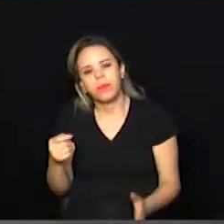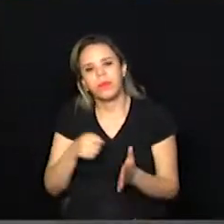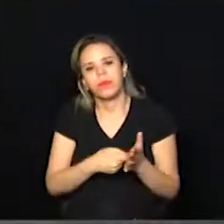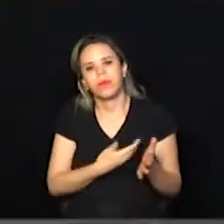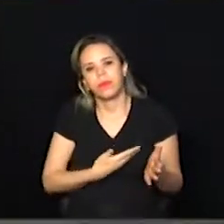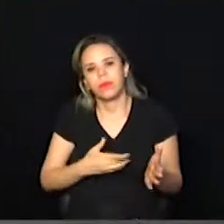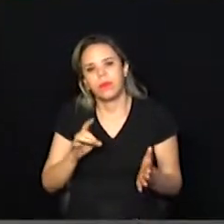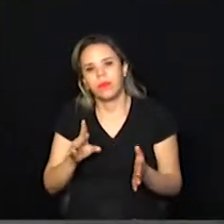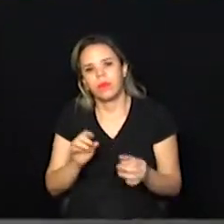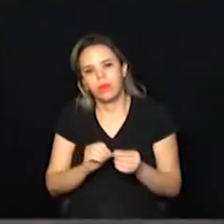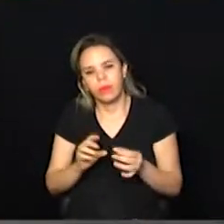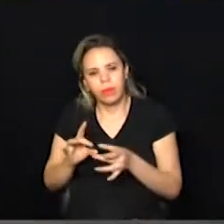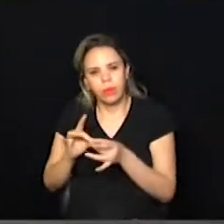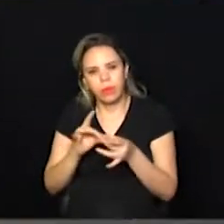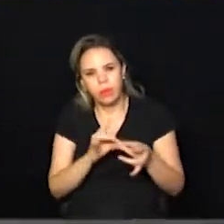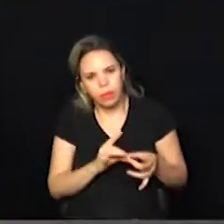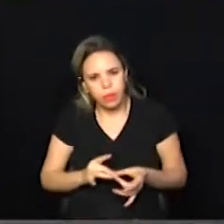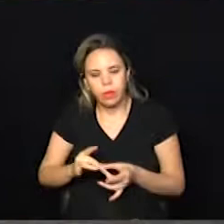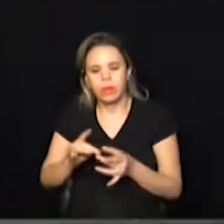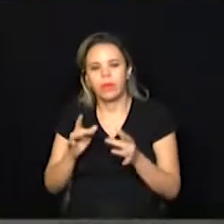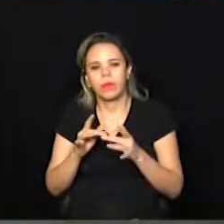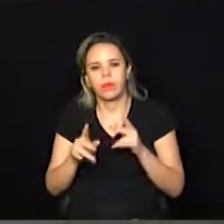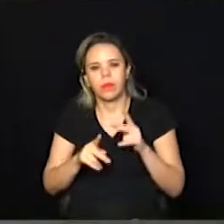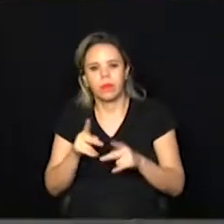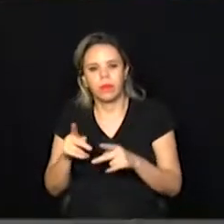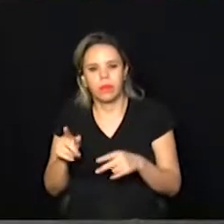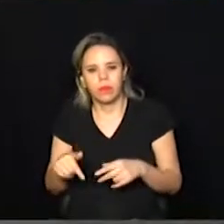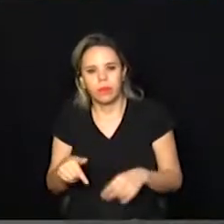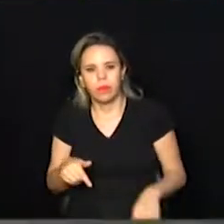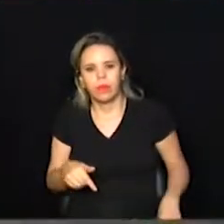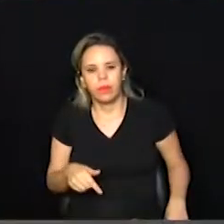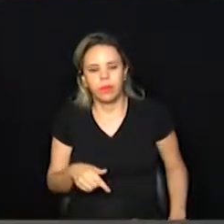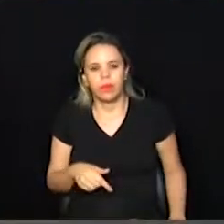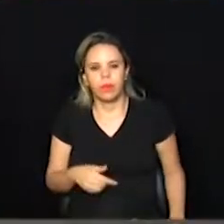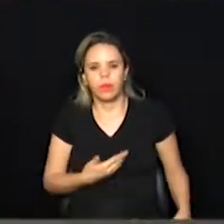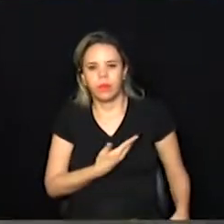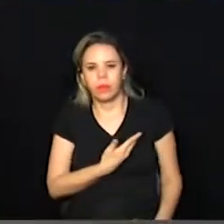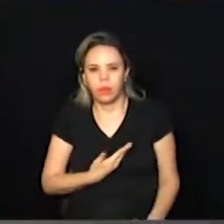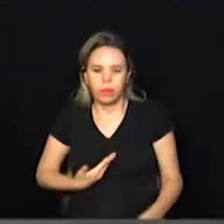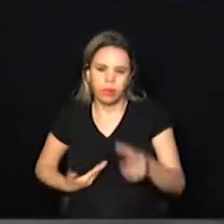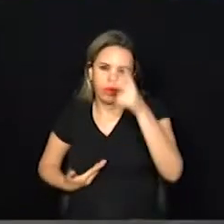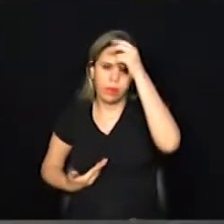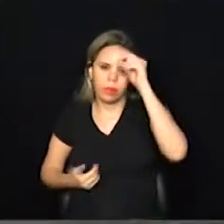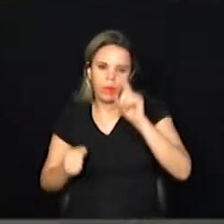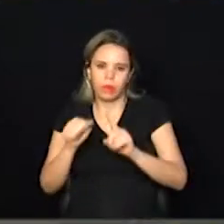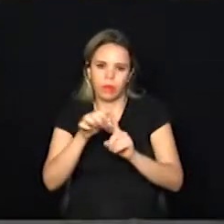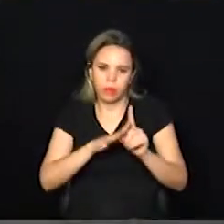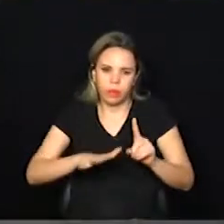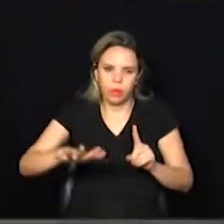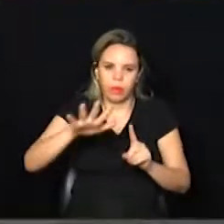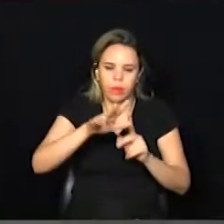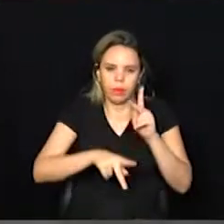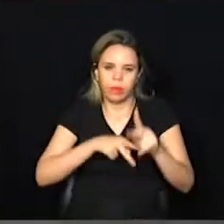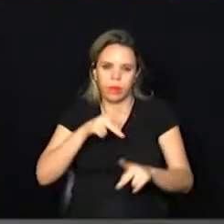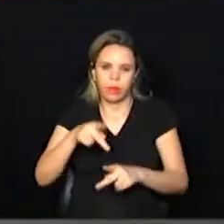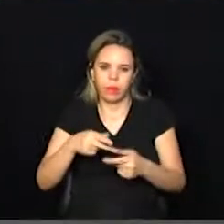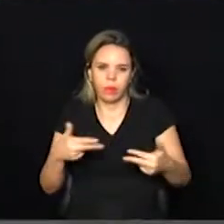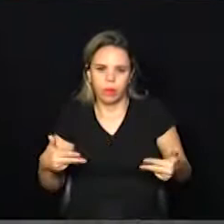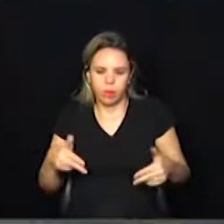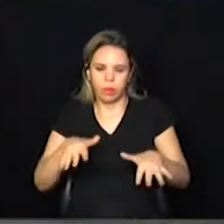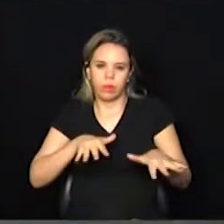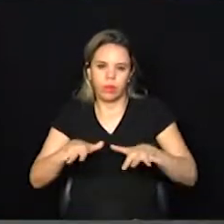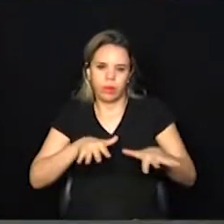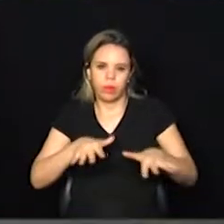se faz com parceria. E essa parceria é parceria entre o poder público, a sociedade civil, entre os